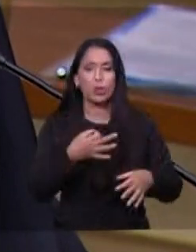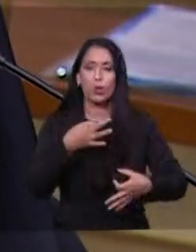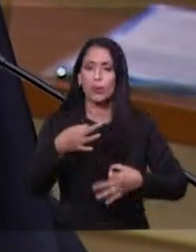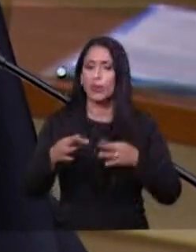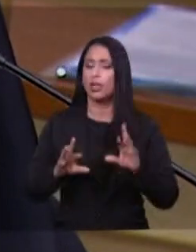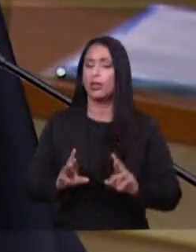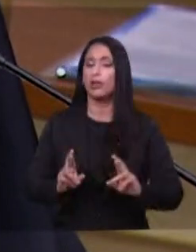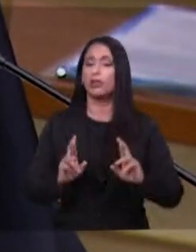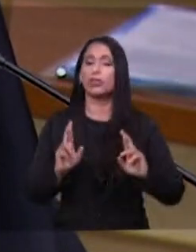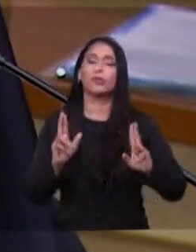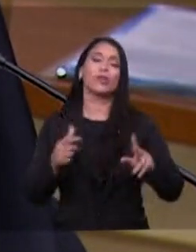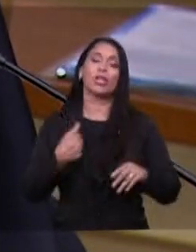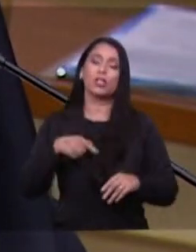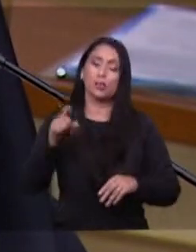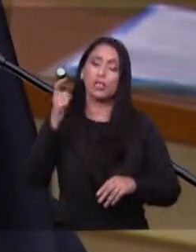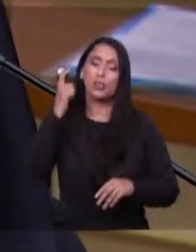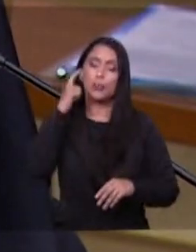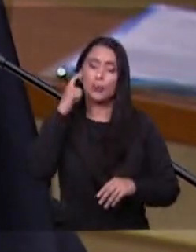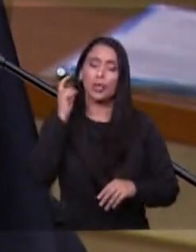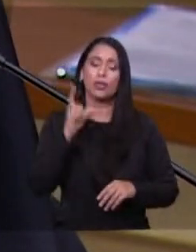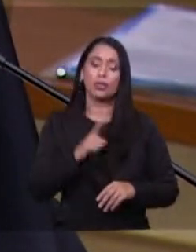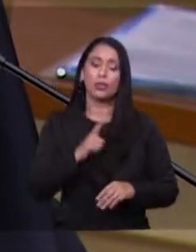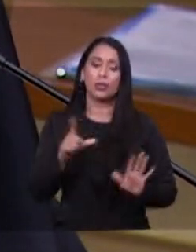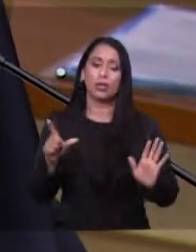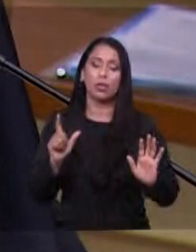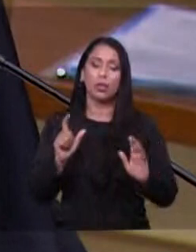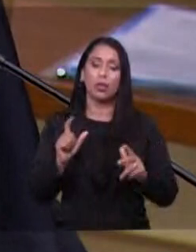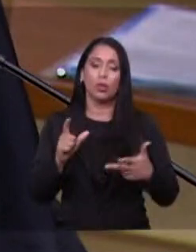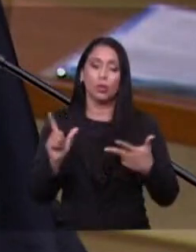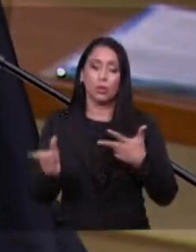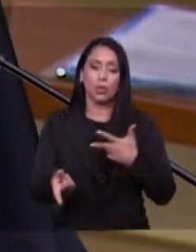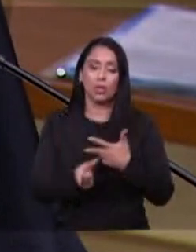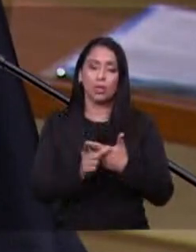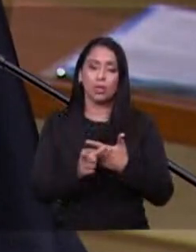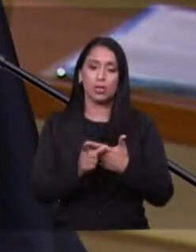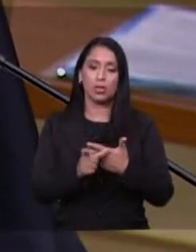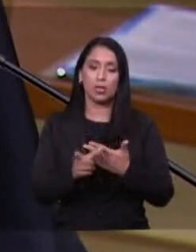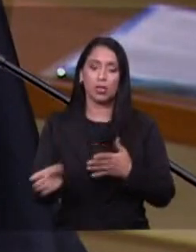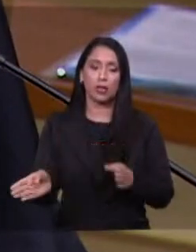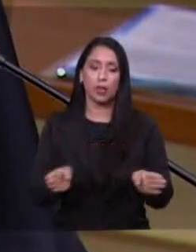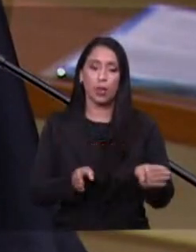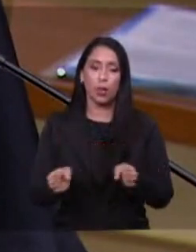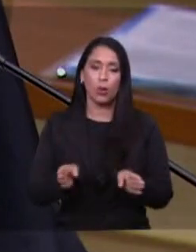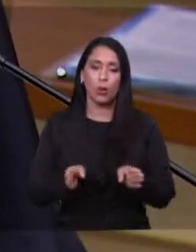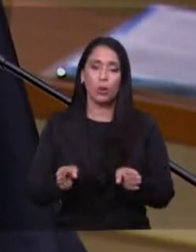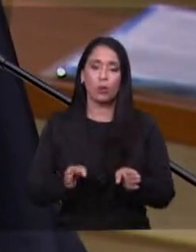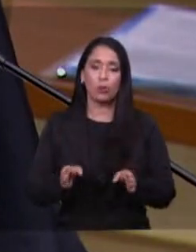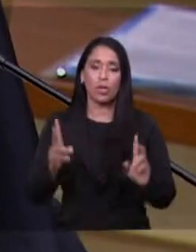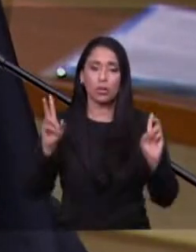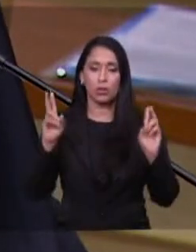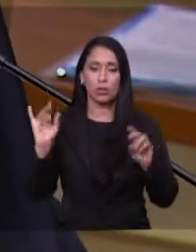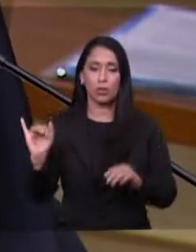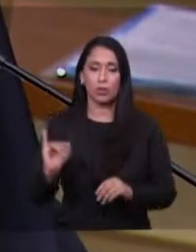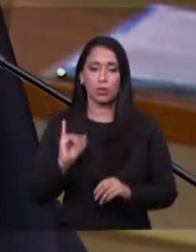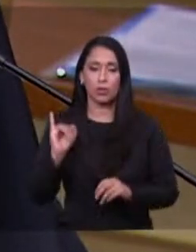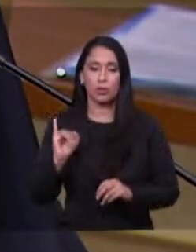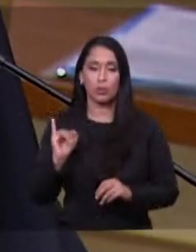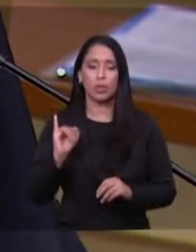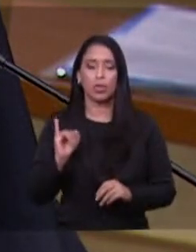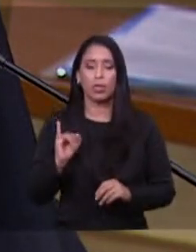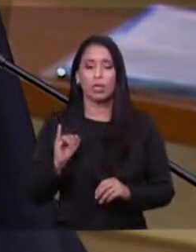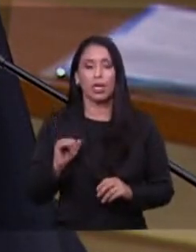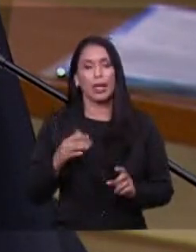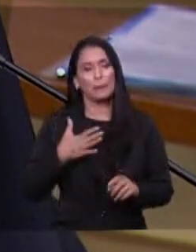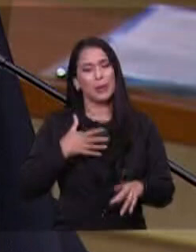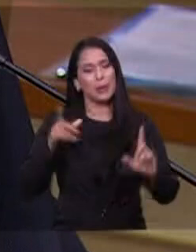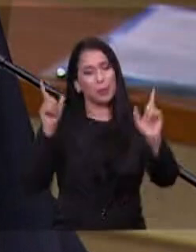diferente, a capacidade do Poder Legislativo de fixar prazos, inclusive em matérias relevantes como essa. A minha